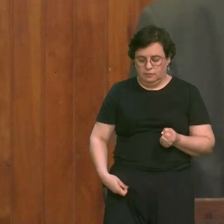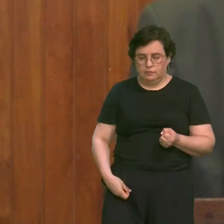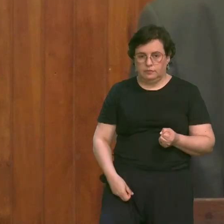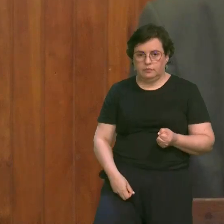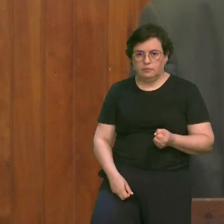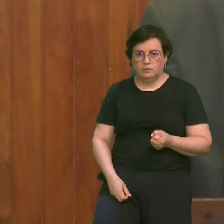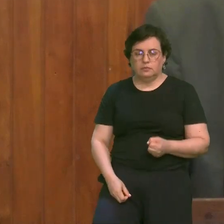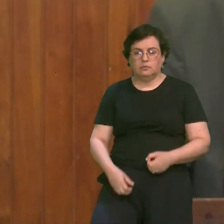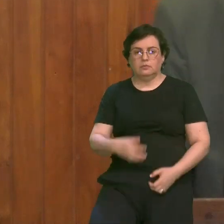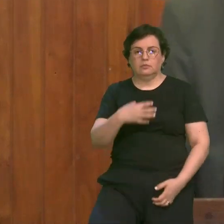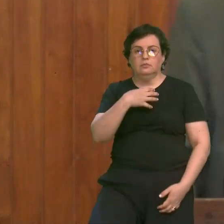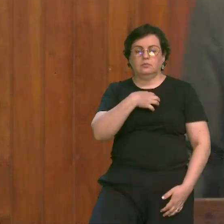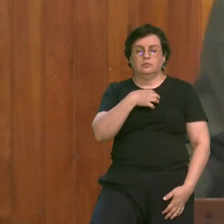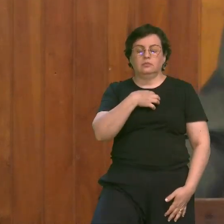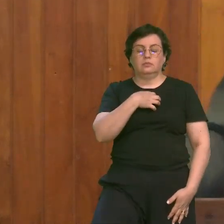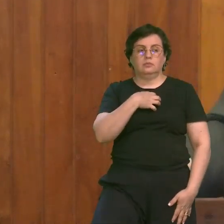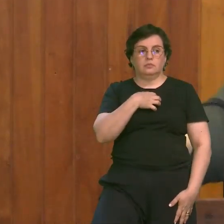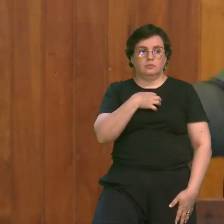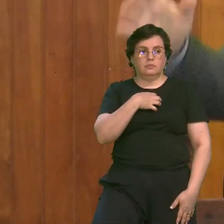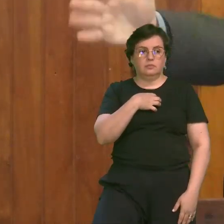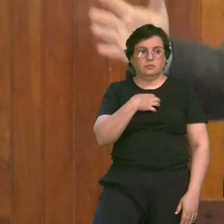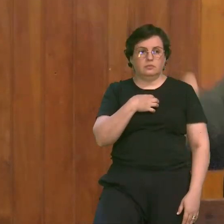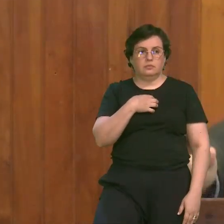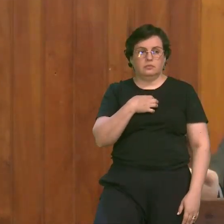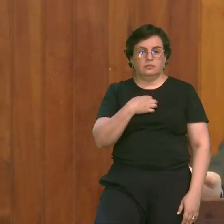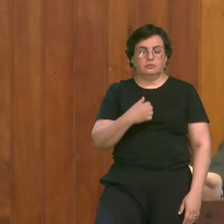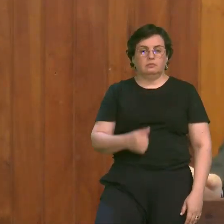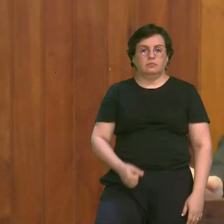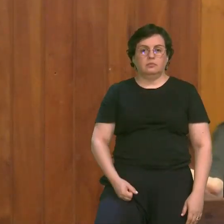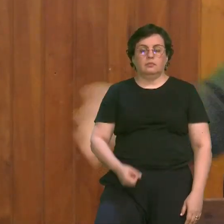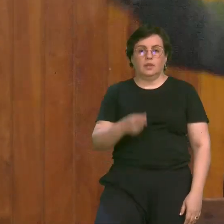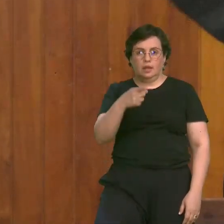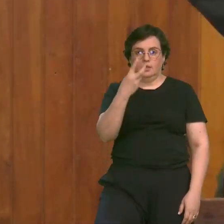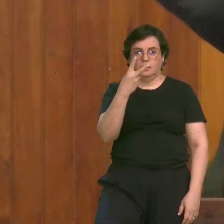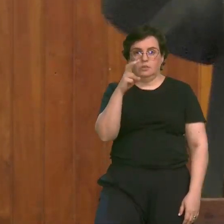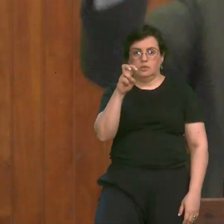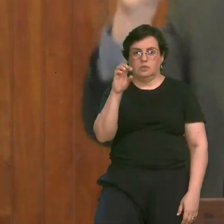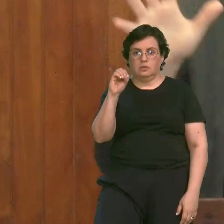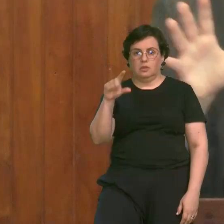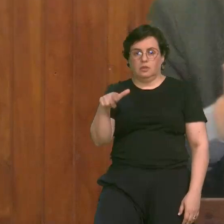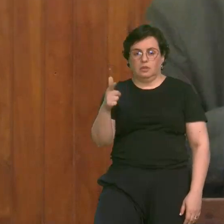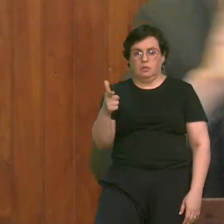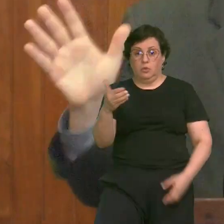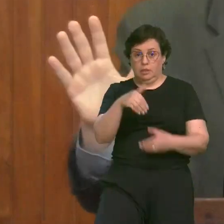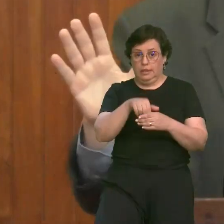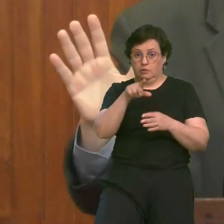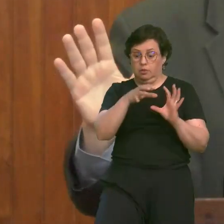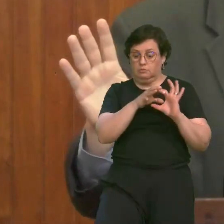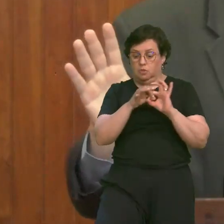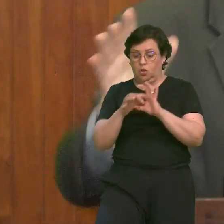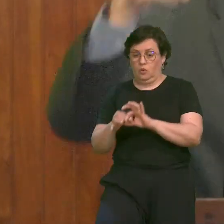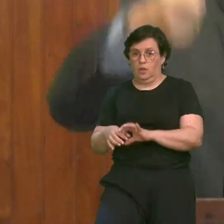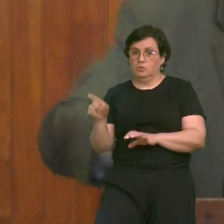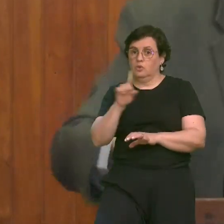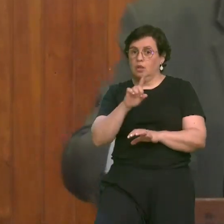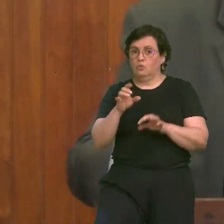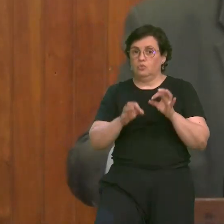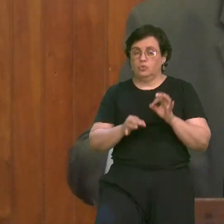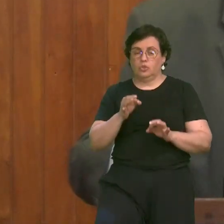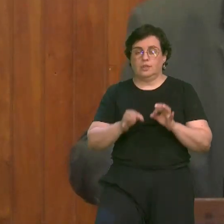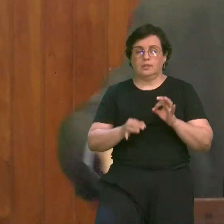de uma forma os 250 mil dentro desse contexto de não judicialização